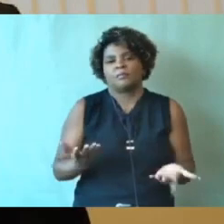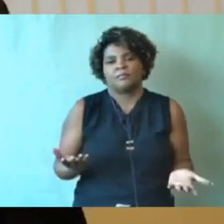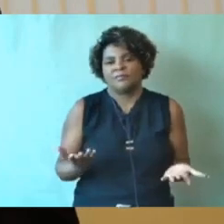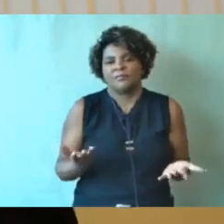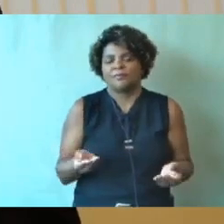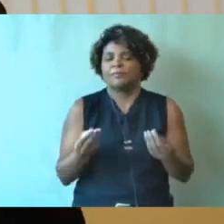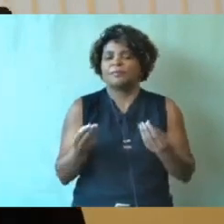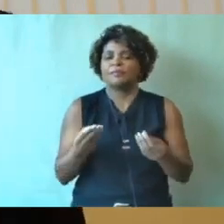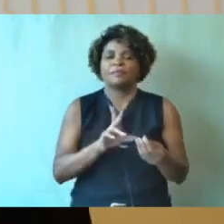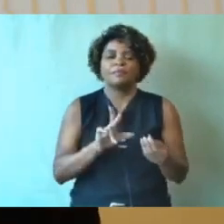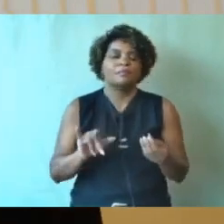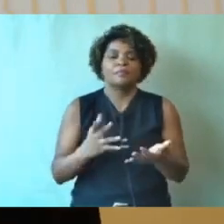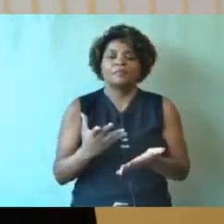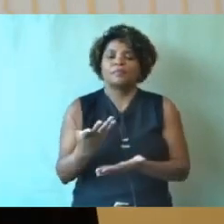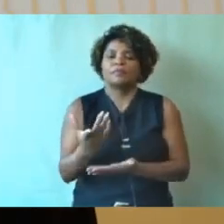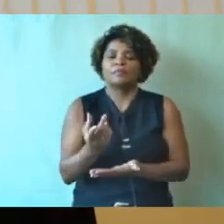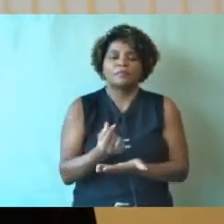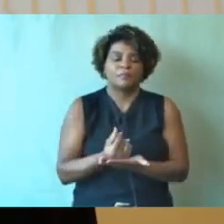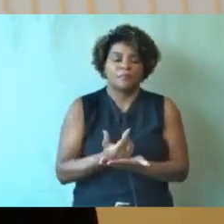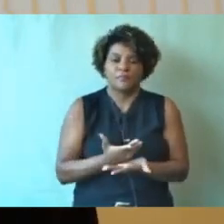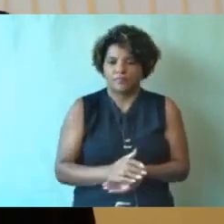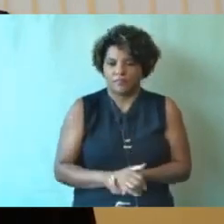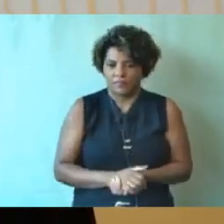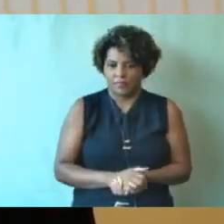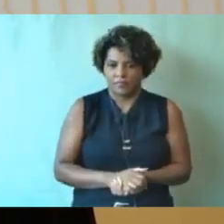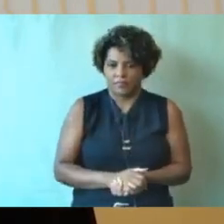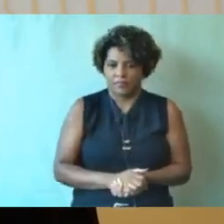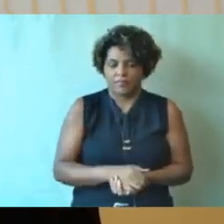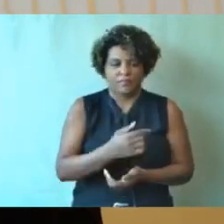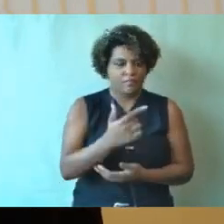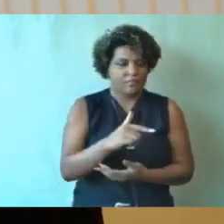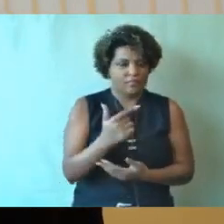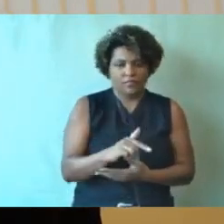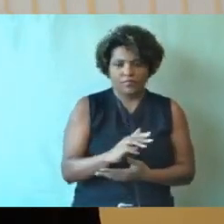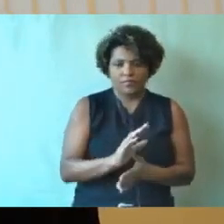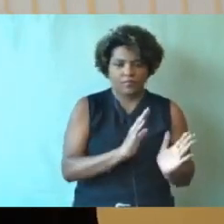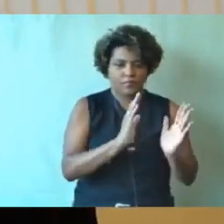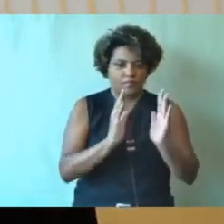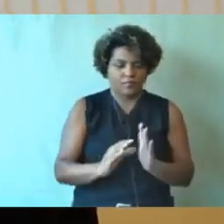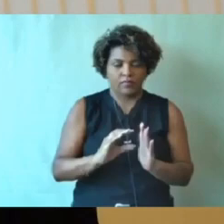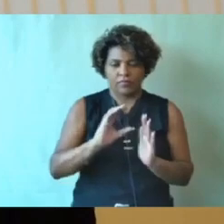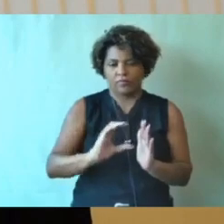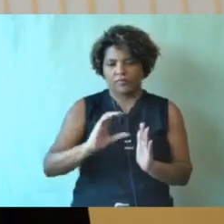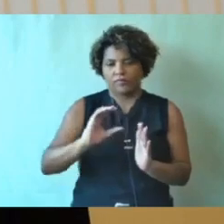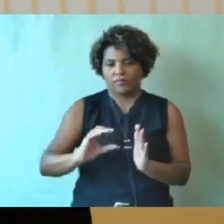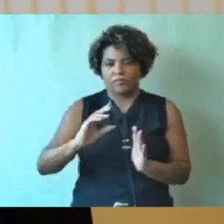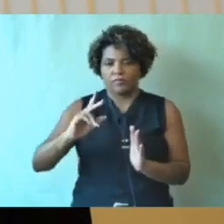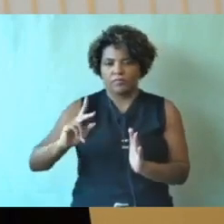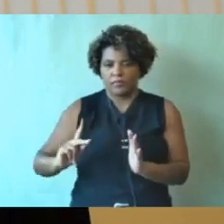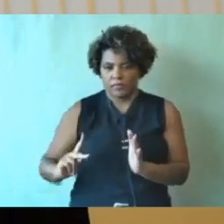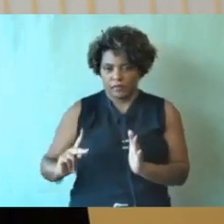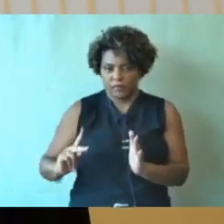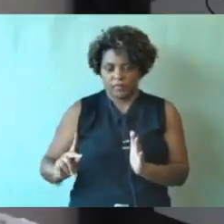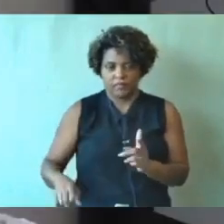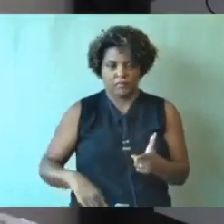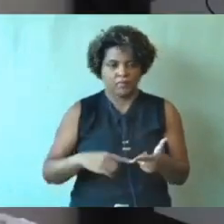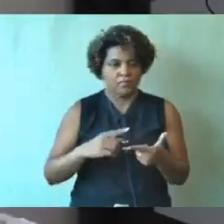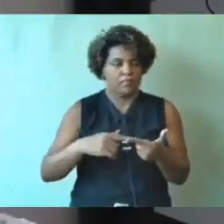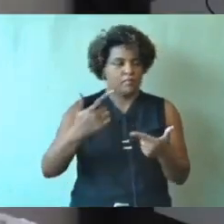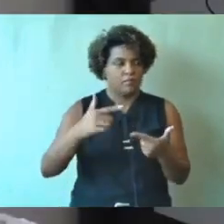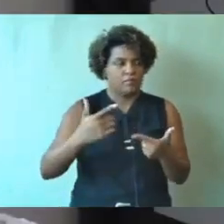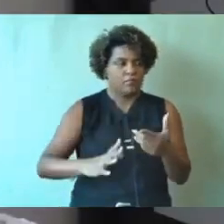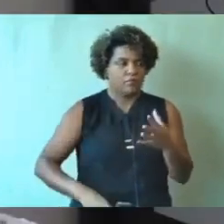e nem a parte da complementar. Não fez, não recebe. Então tá. Então é o seguinte,